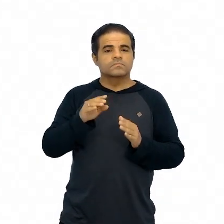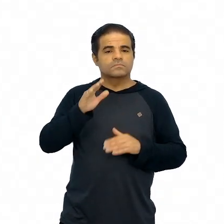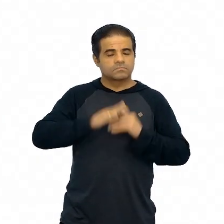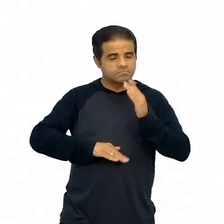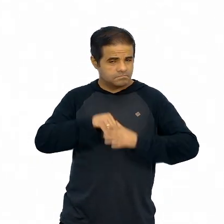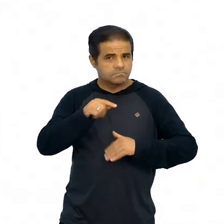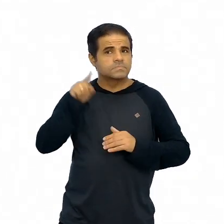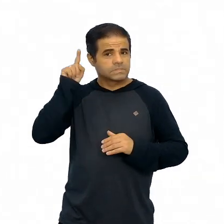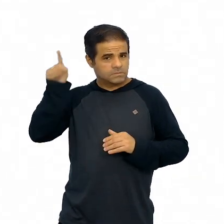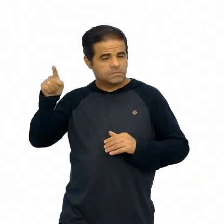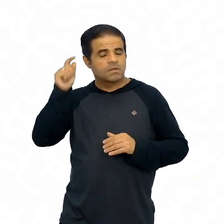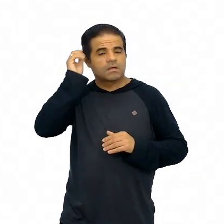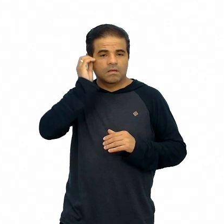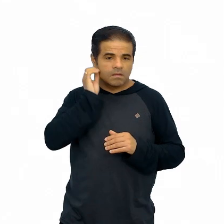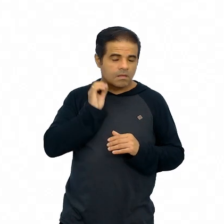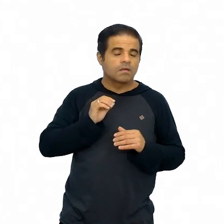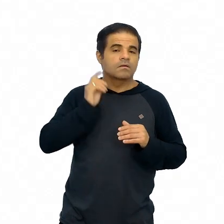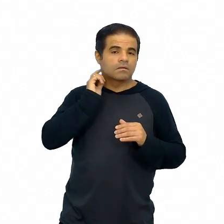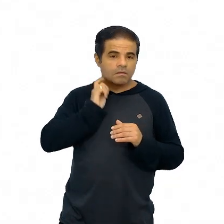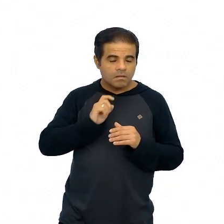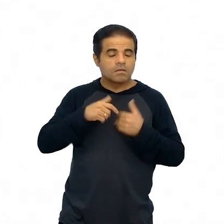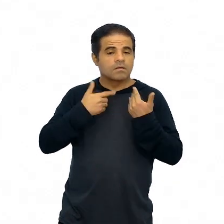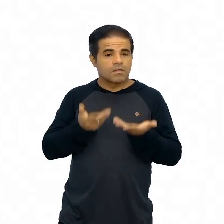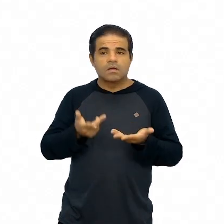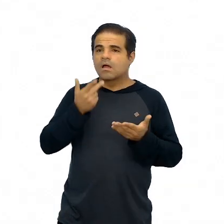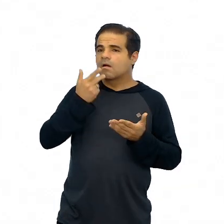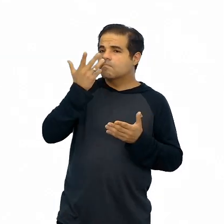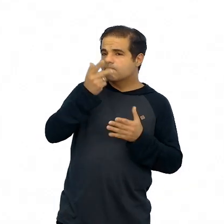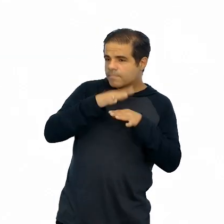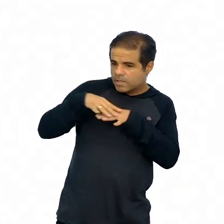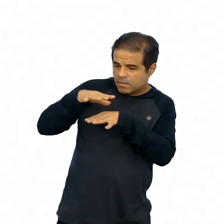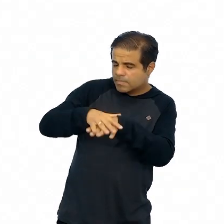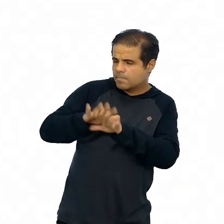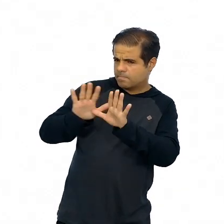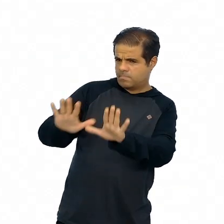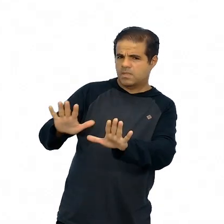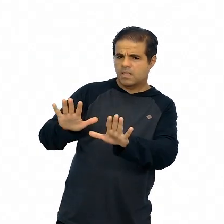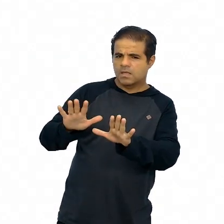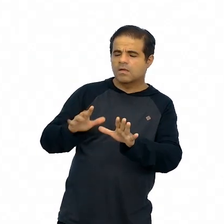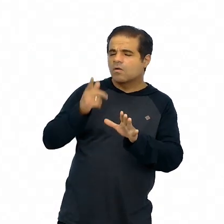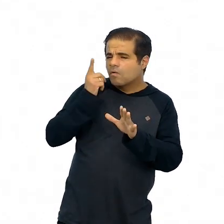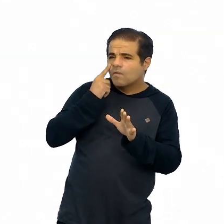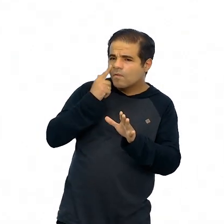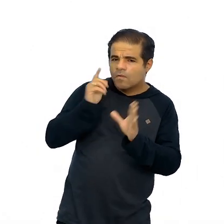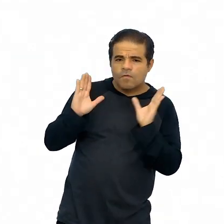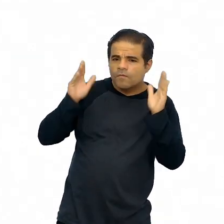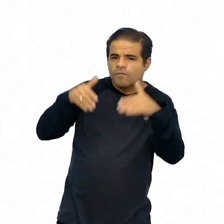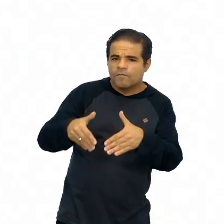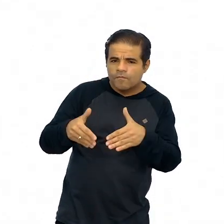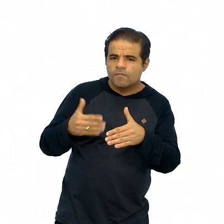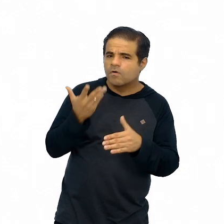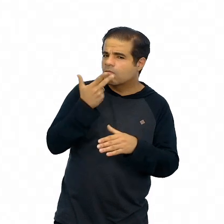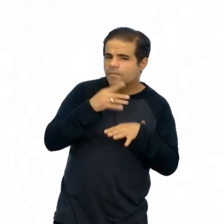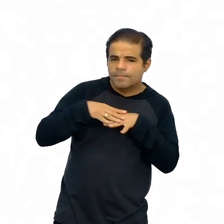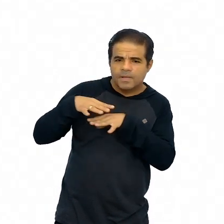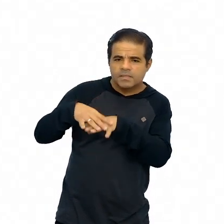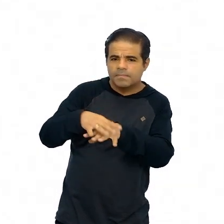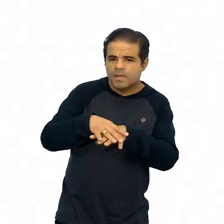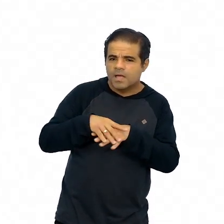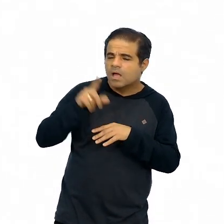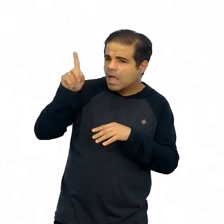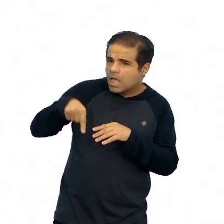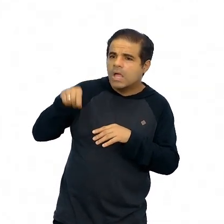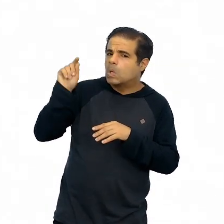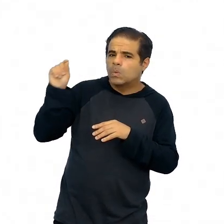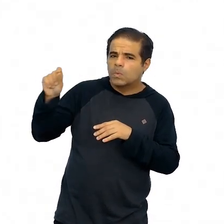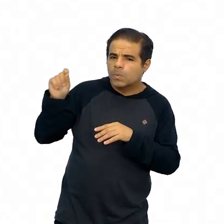estabelecido lá em 86 e trouxe para a educação matemática. Falou, peraí, então vamos fazer só para matemática, vamos ver o